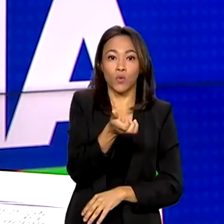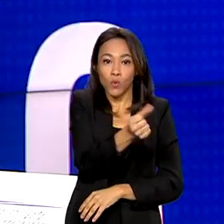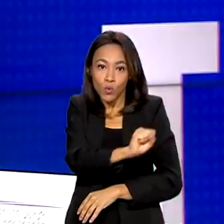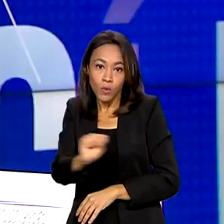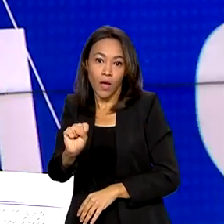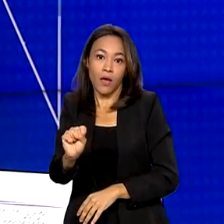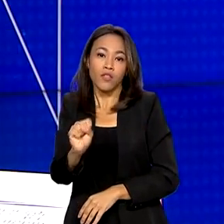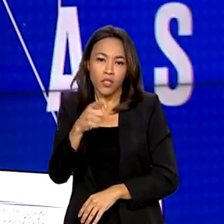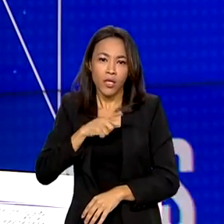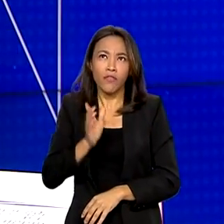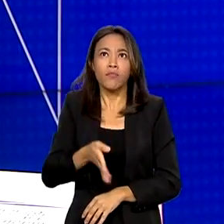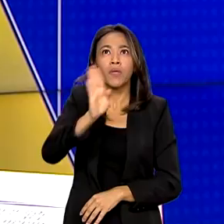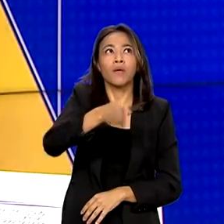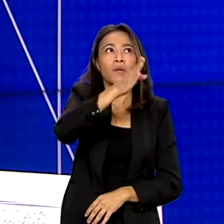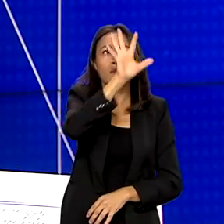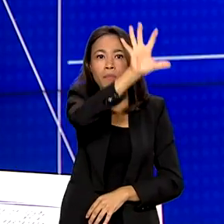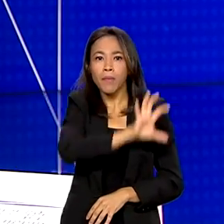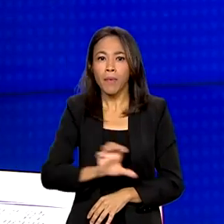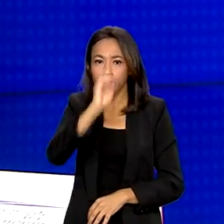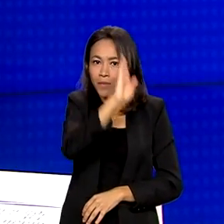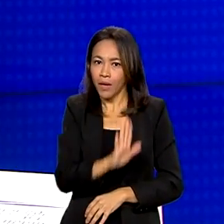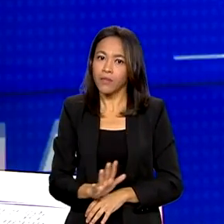passaram pelas outras regiões do país.